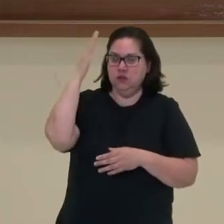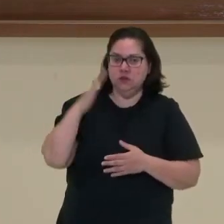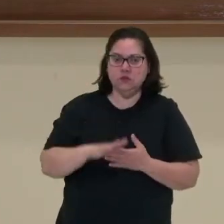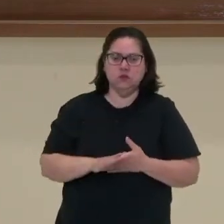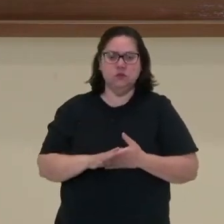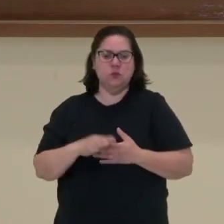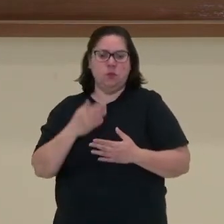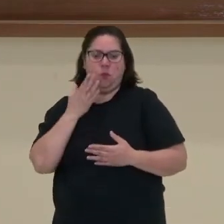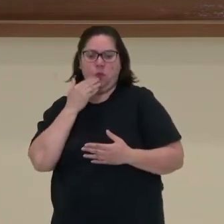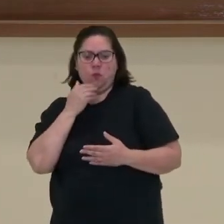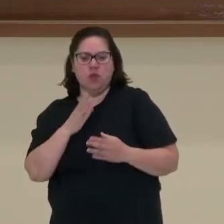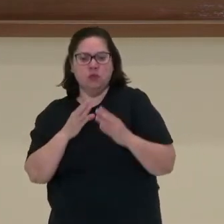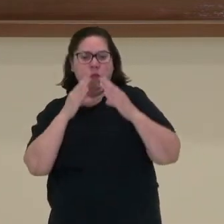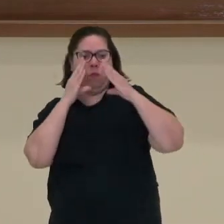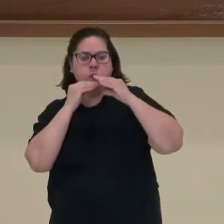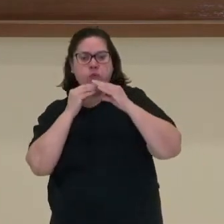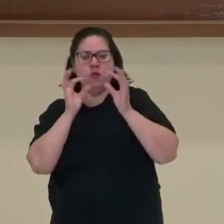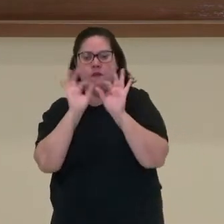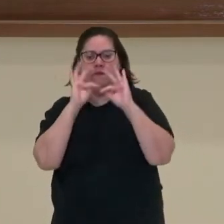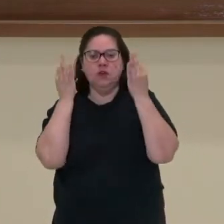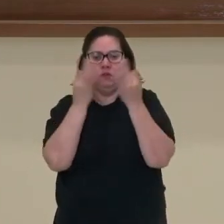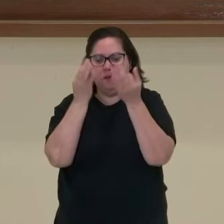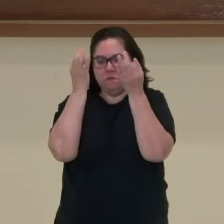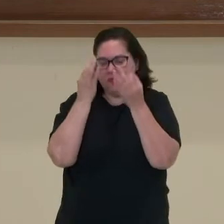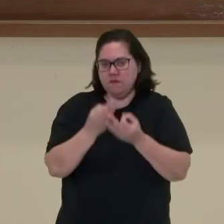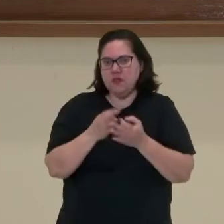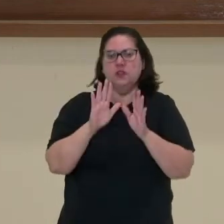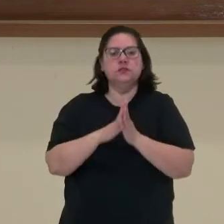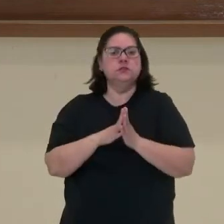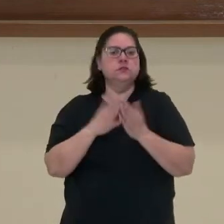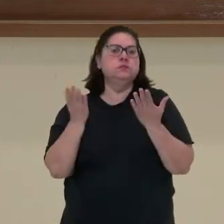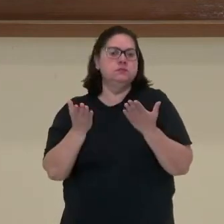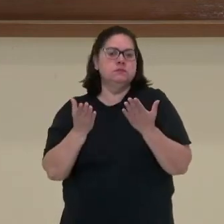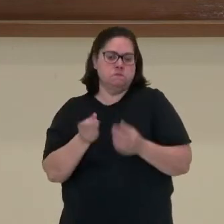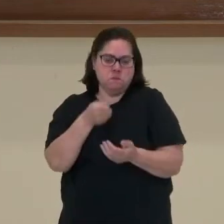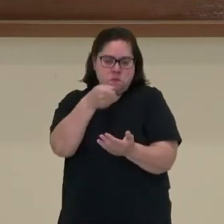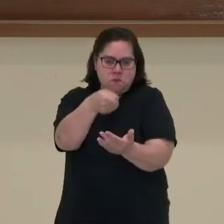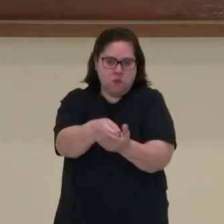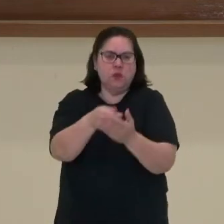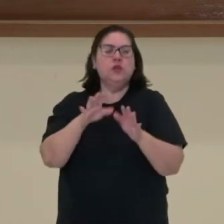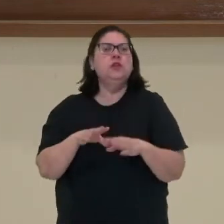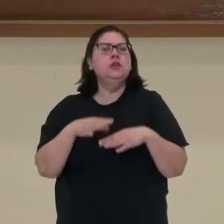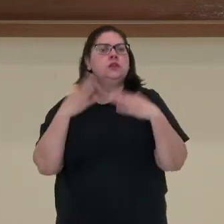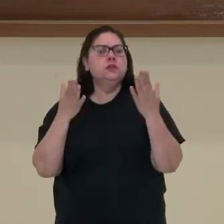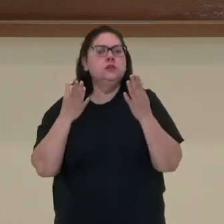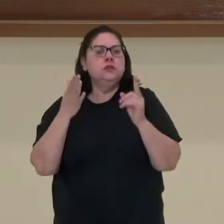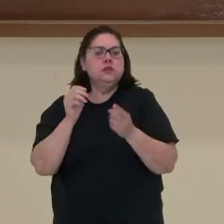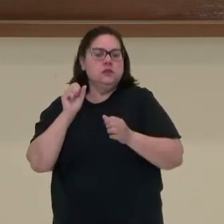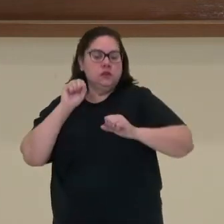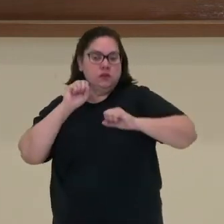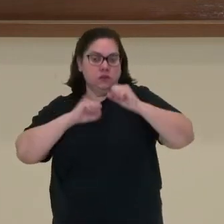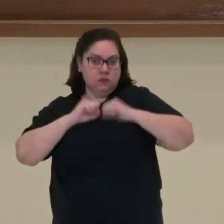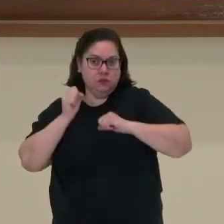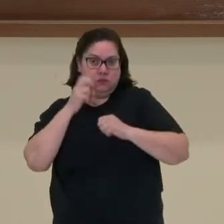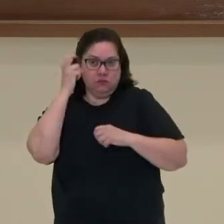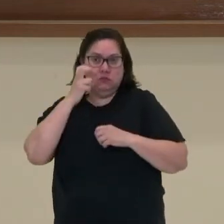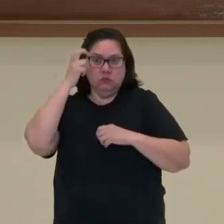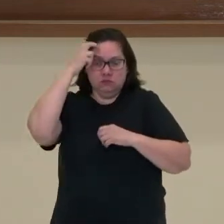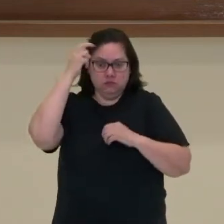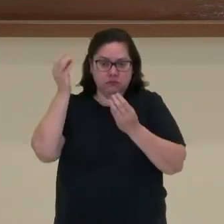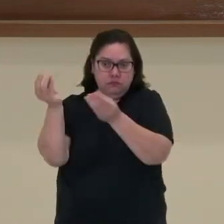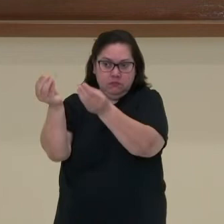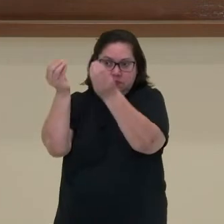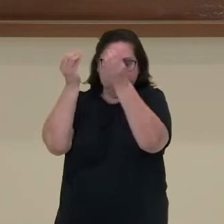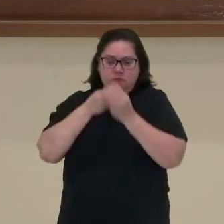fast food, hambúrguer, família perfeita, e isso quer dizer, é uma coisa meio que imposta. Então, a indústria cultural, infelizmente, muitas vezes traz isso,